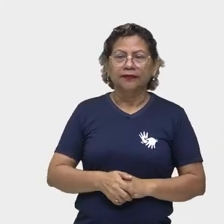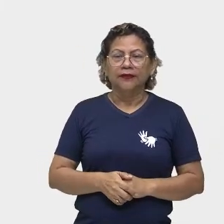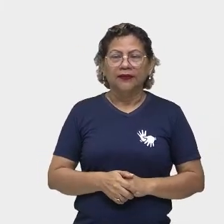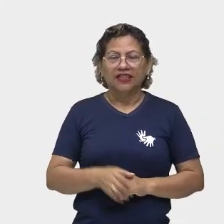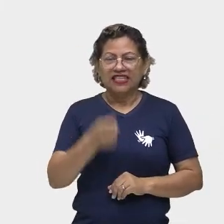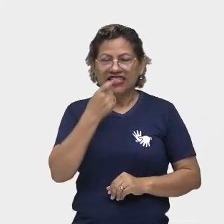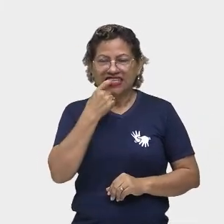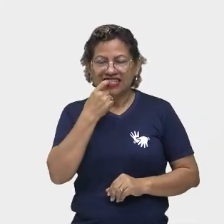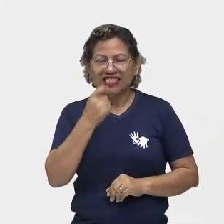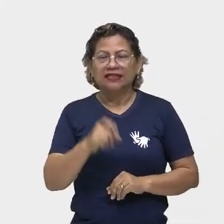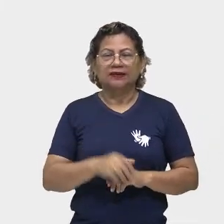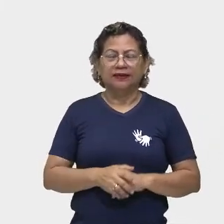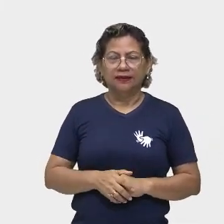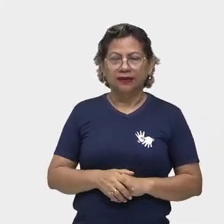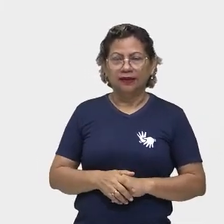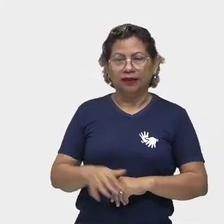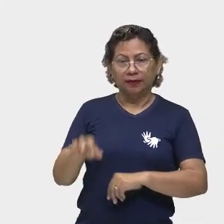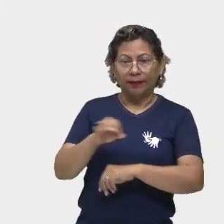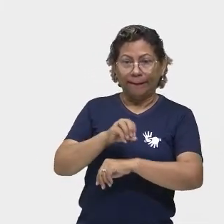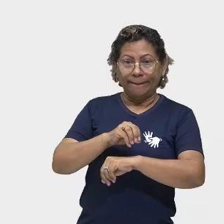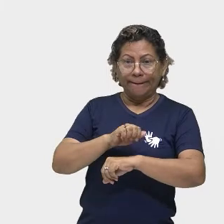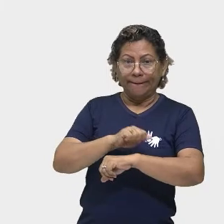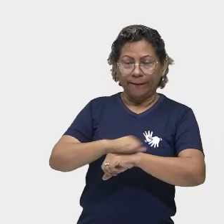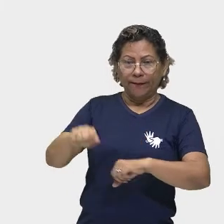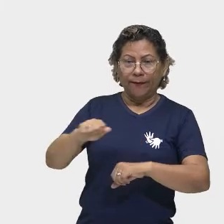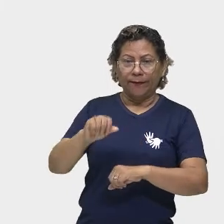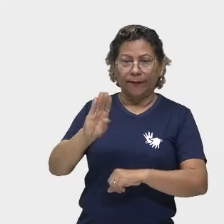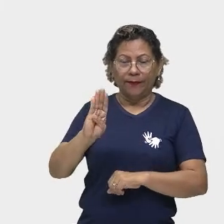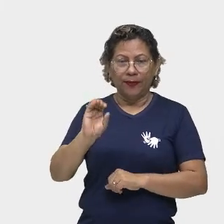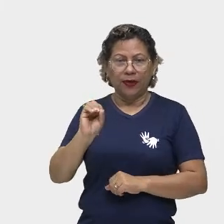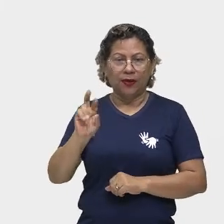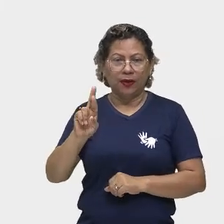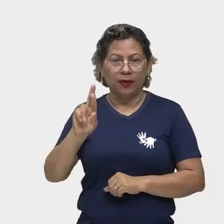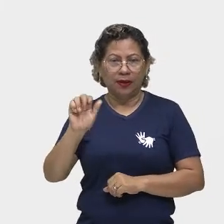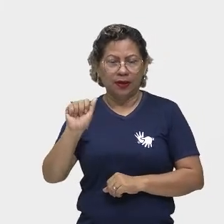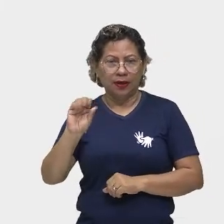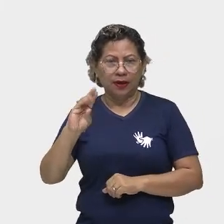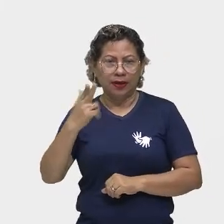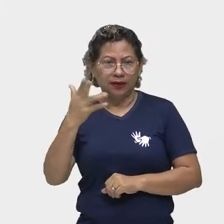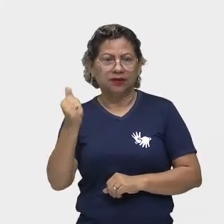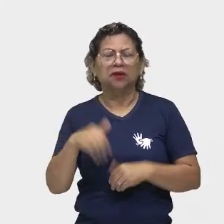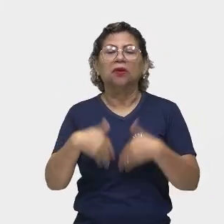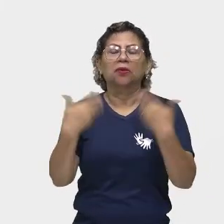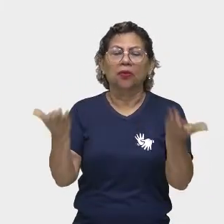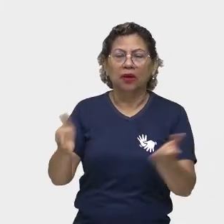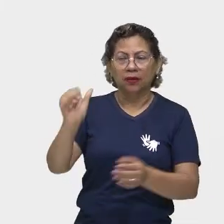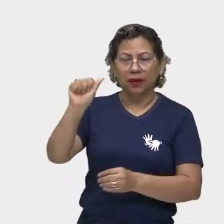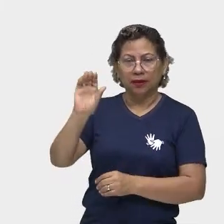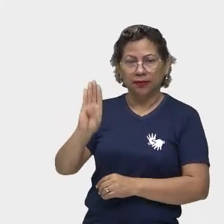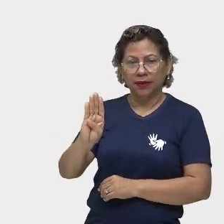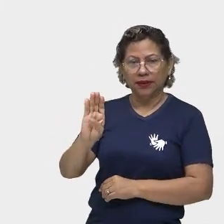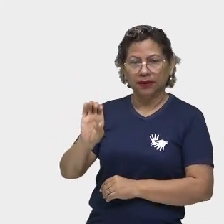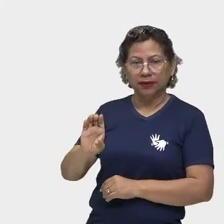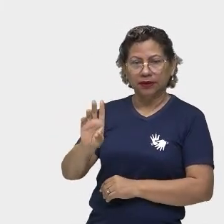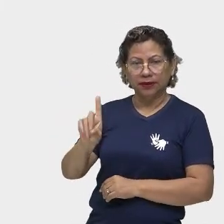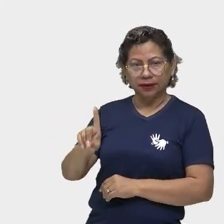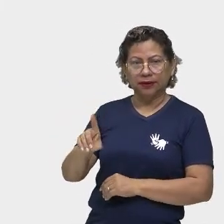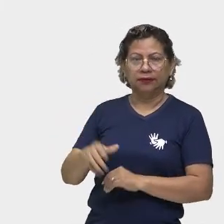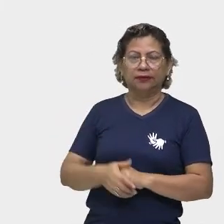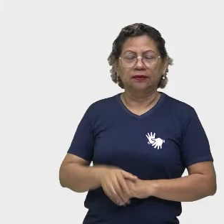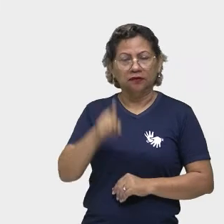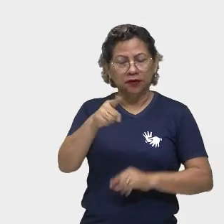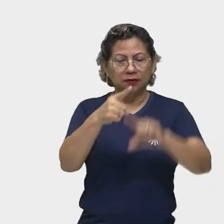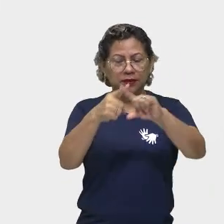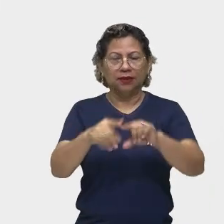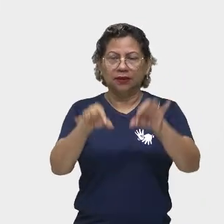plástico. Que material é esse, né? Um gás natural, é o vento, é a água, o petróleo ou o carvão mineral? Tá?